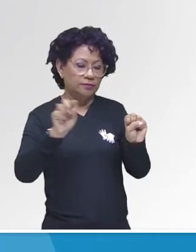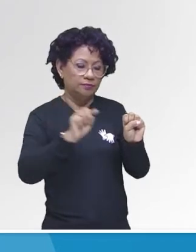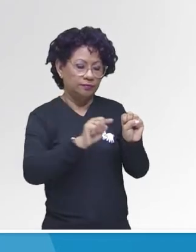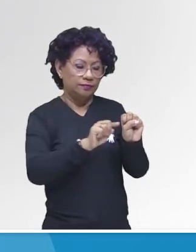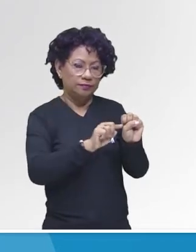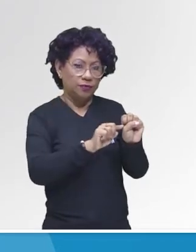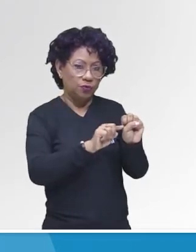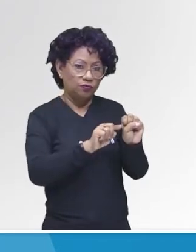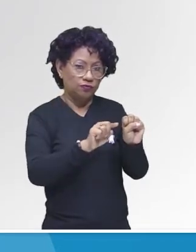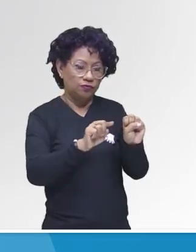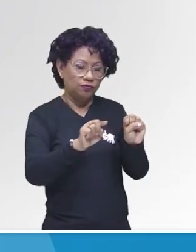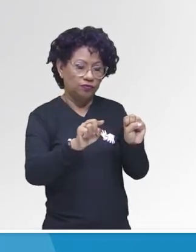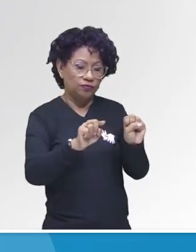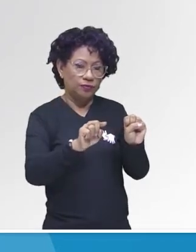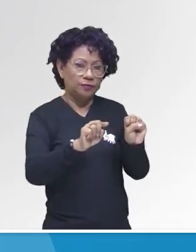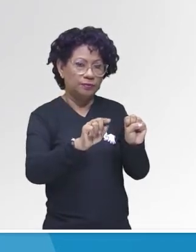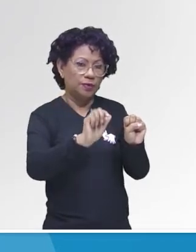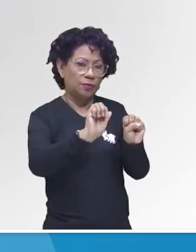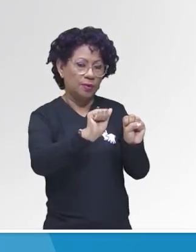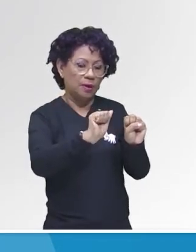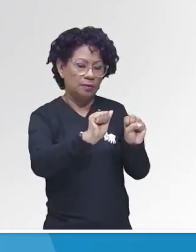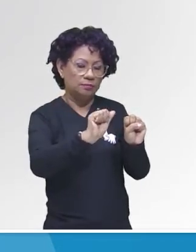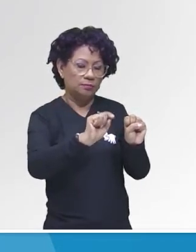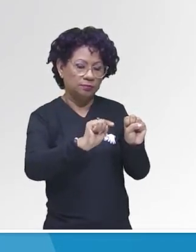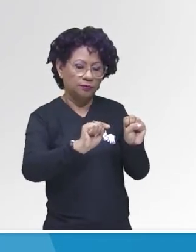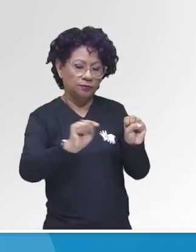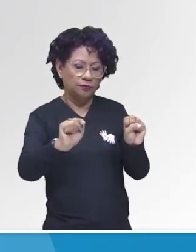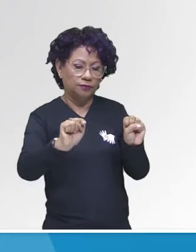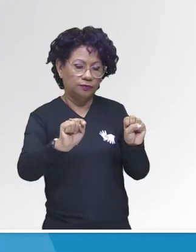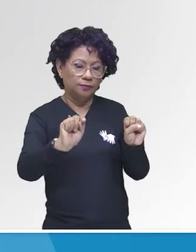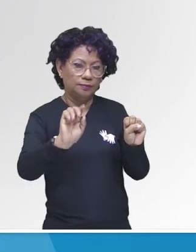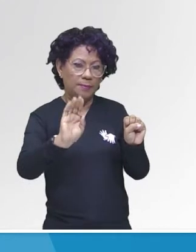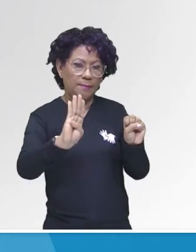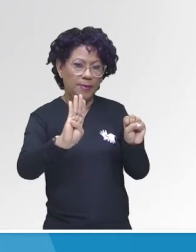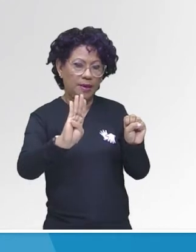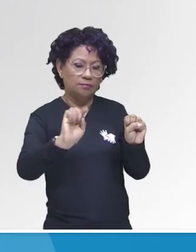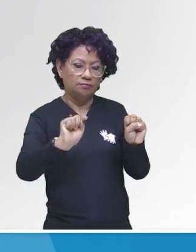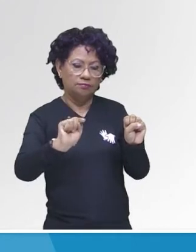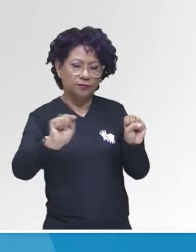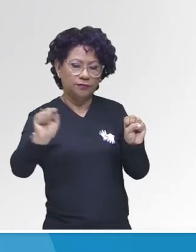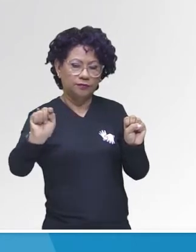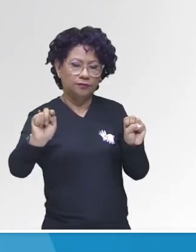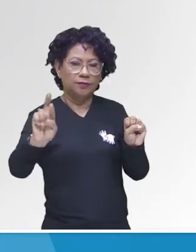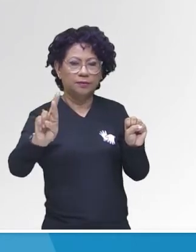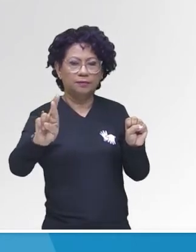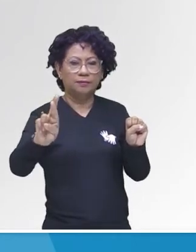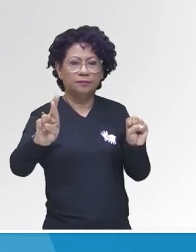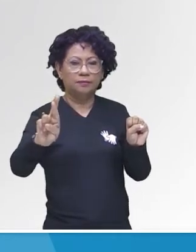tá? E ao mesmo tempo, nós temos uma reta R, tá?